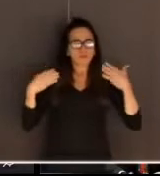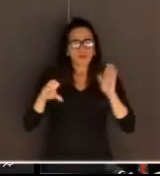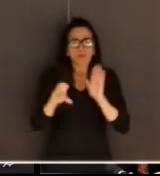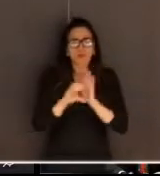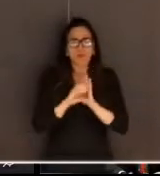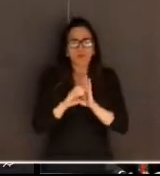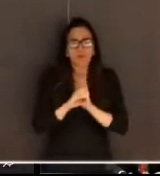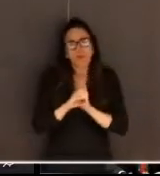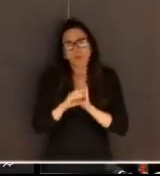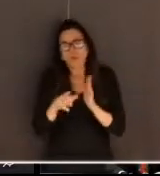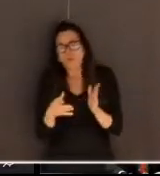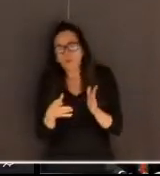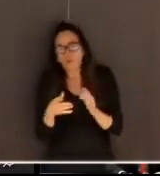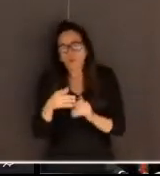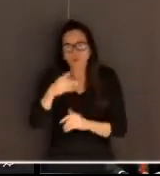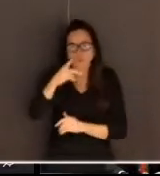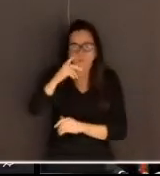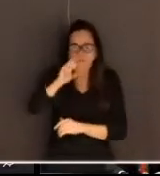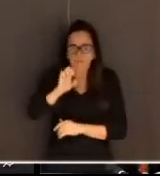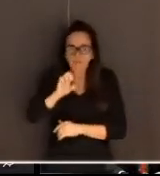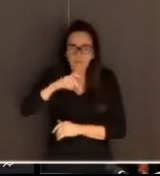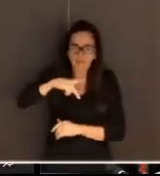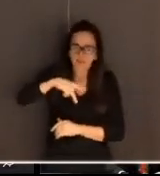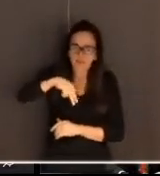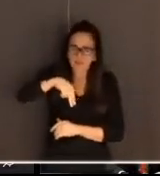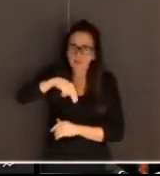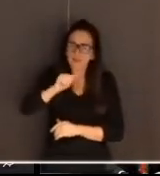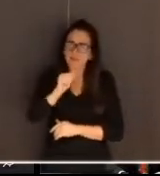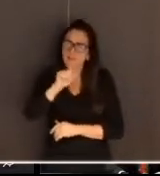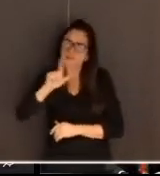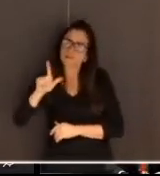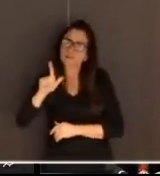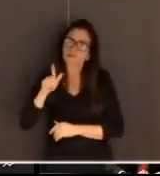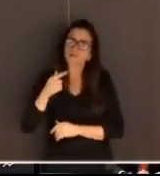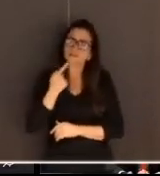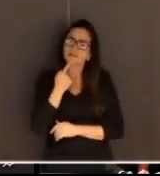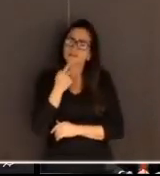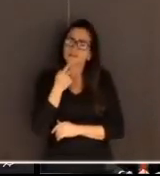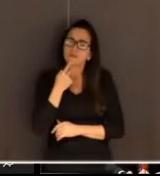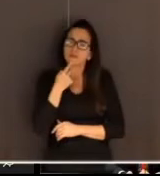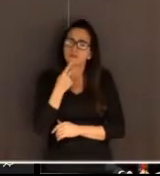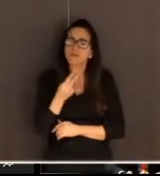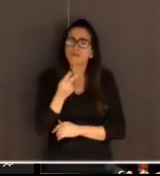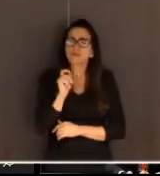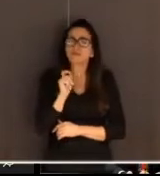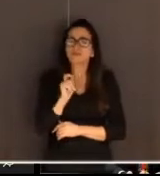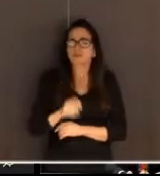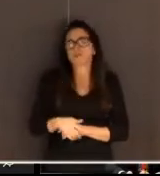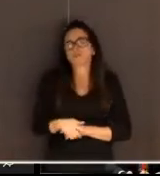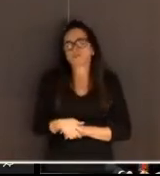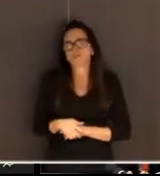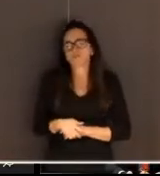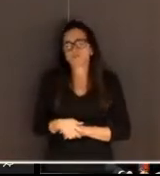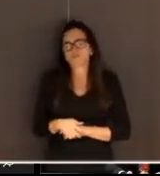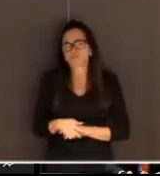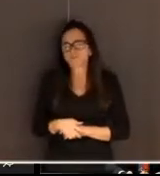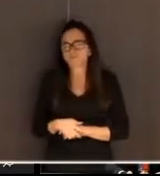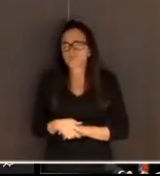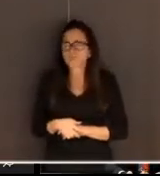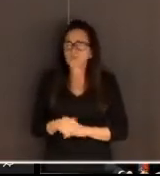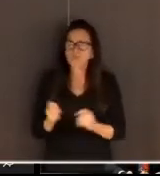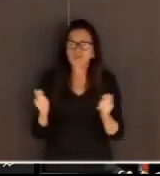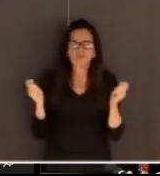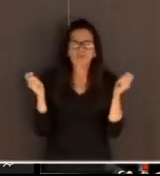quando o Código de Processo Penal estabeleceu o seguinte: olha, não é